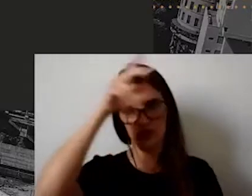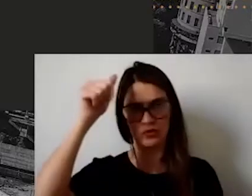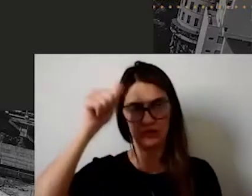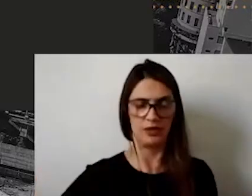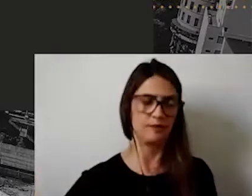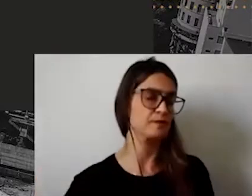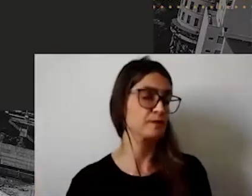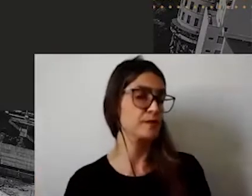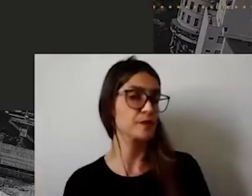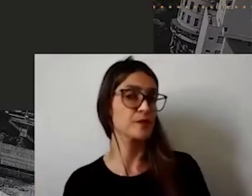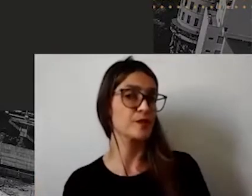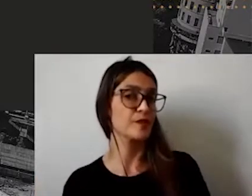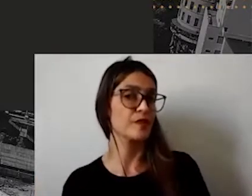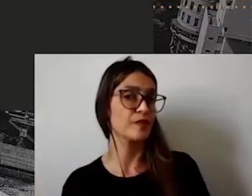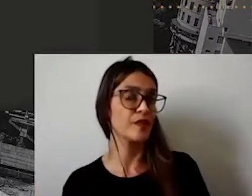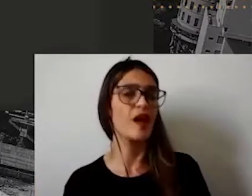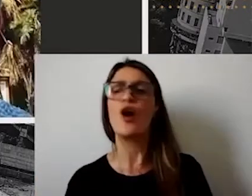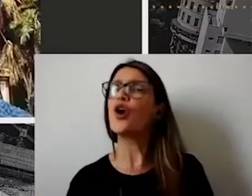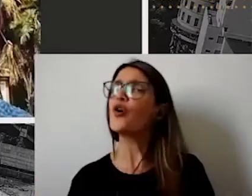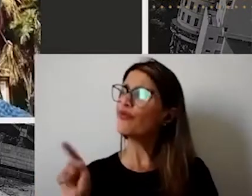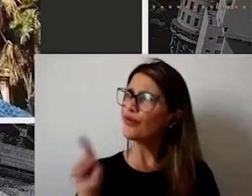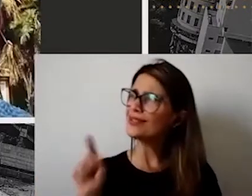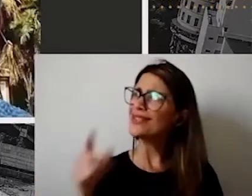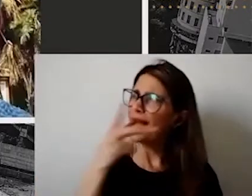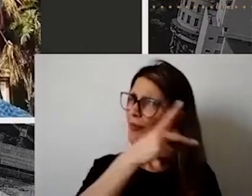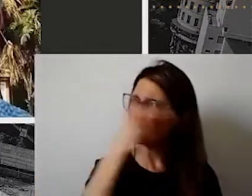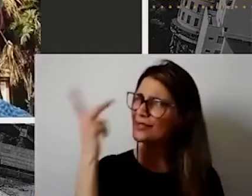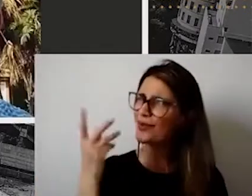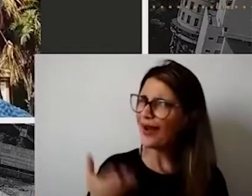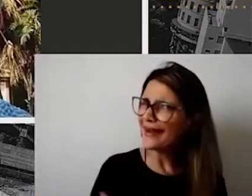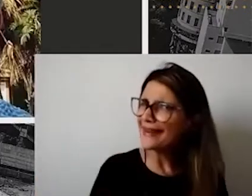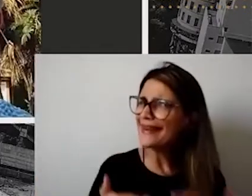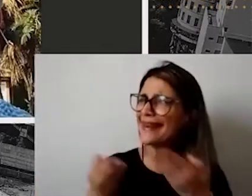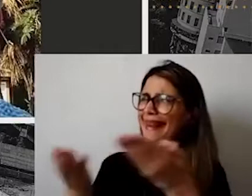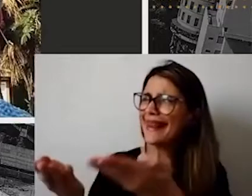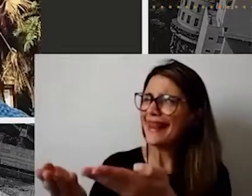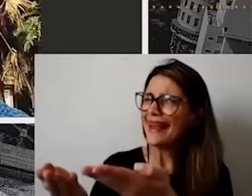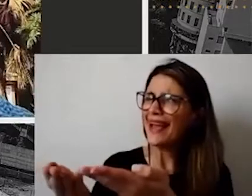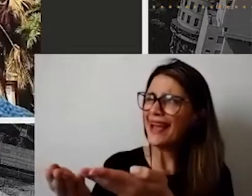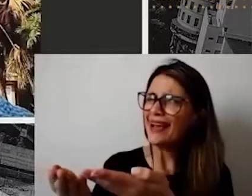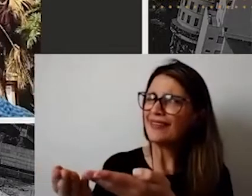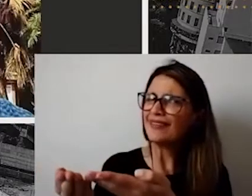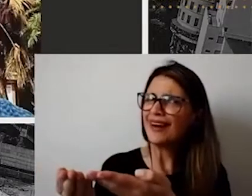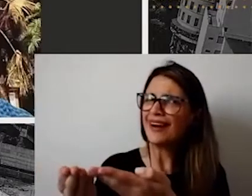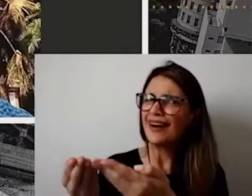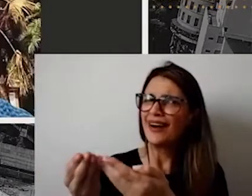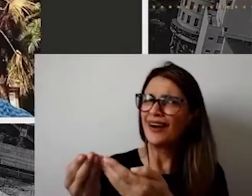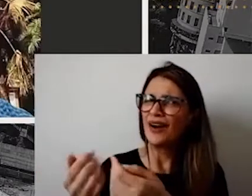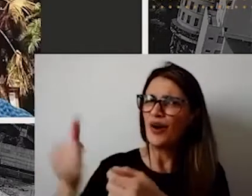que vai lá e leva o querosene para a tribo. É isso mesmo?